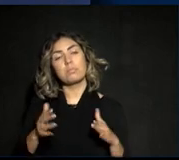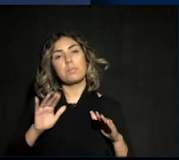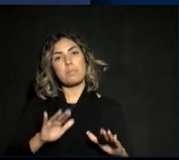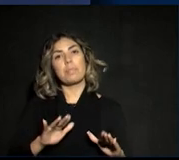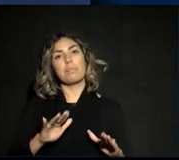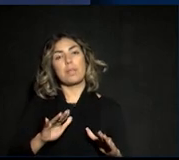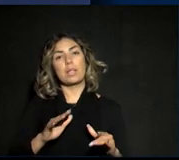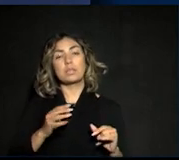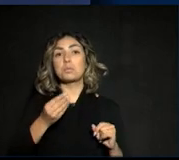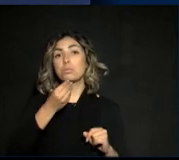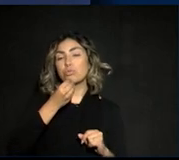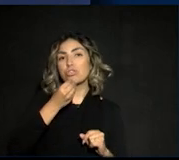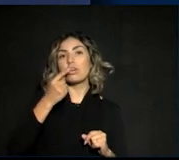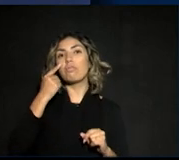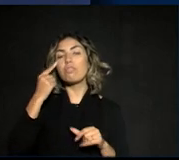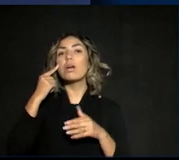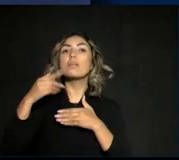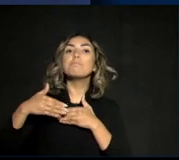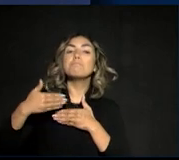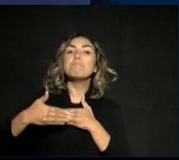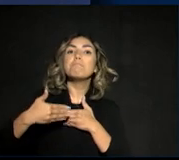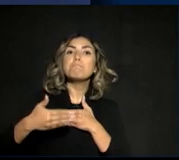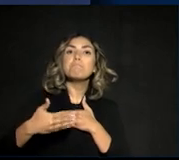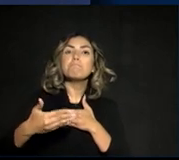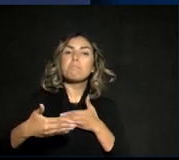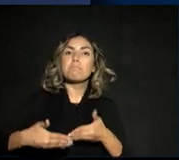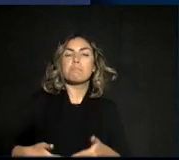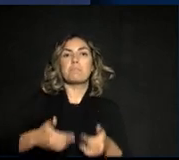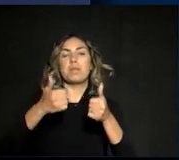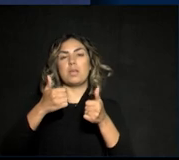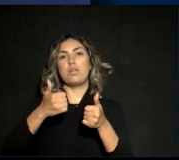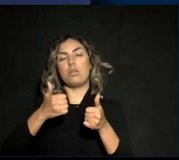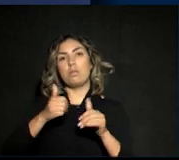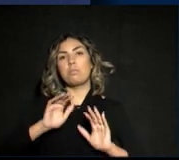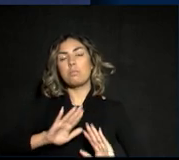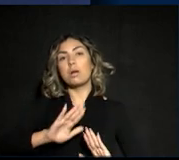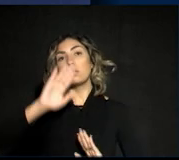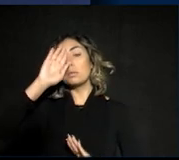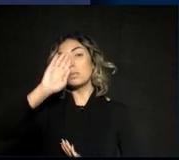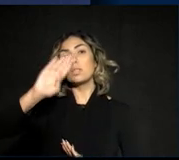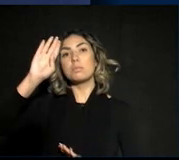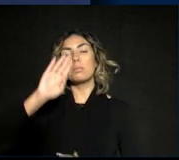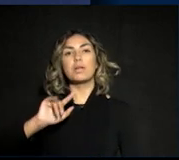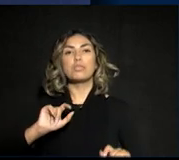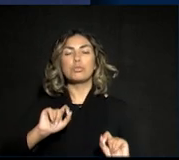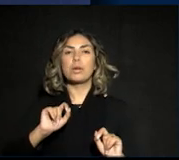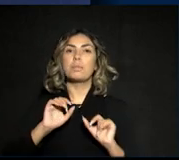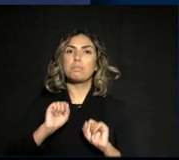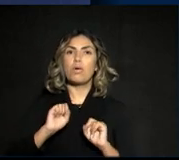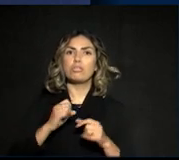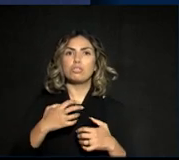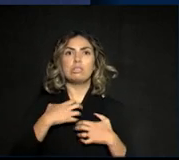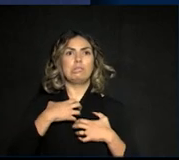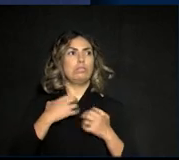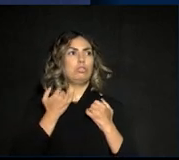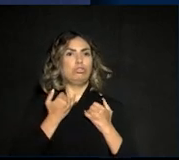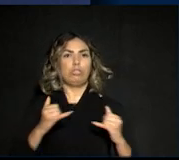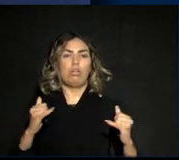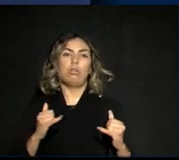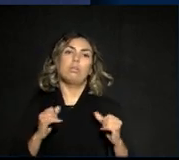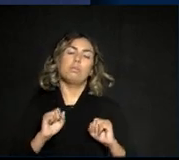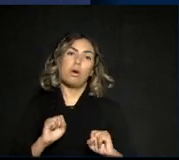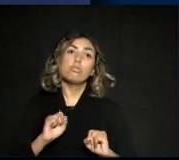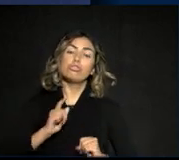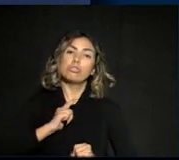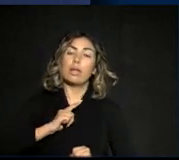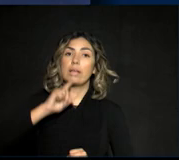gente veja um próximo movimento, uma alta adicional, salvo realmente a gente ter algum choque adicional de incerteza. Eu acho que o